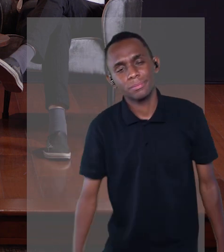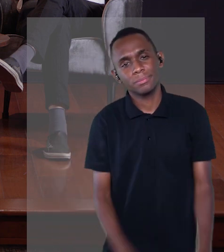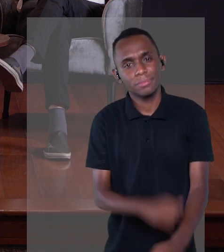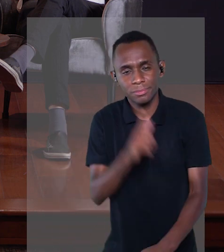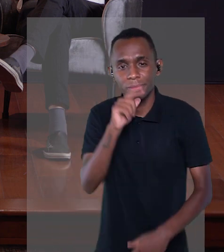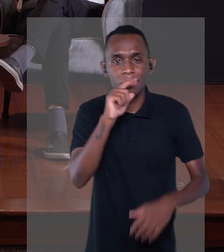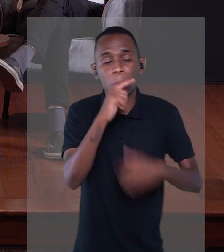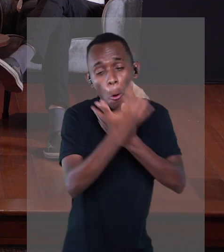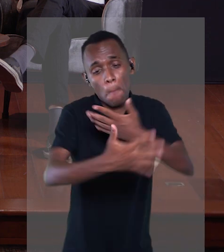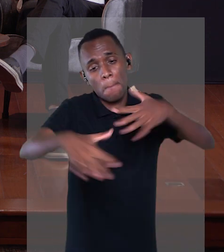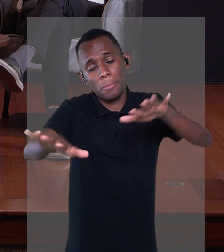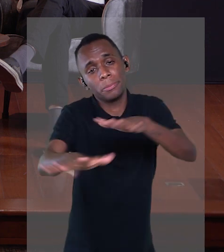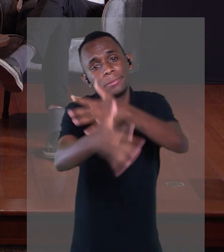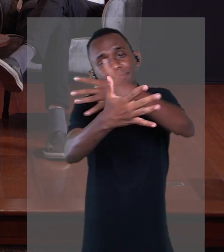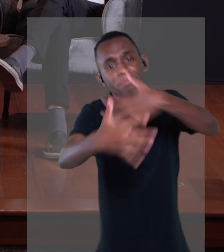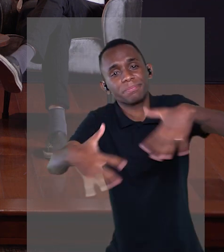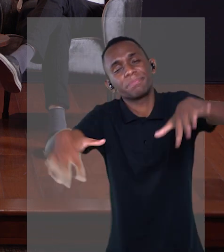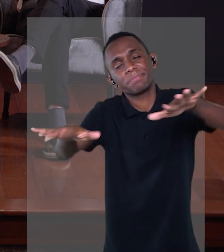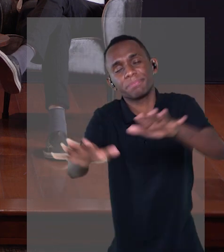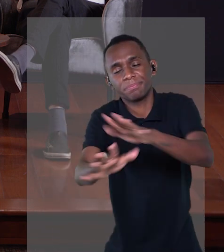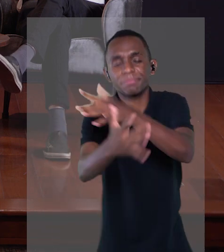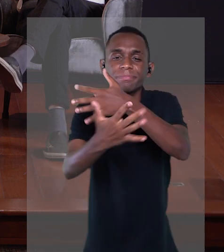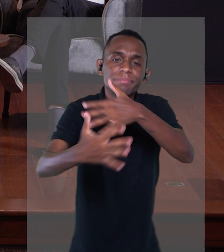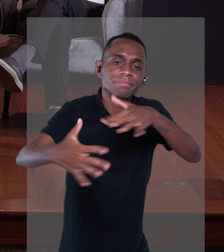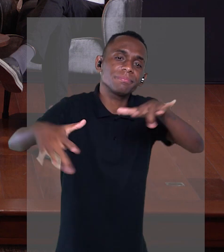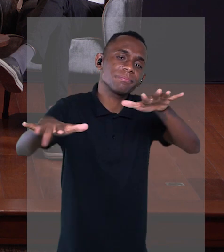Encher de novo o mar.